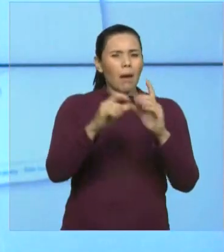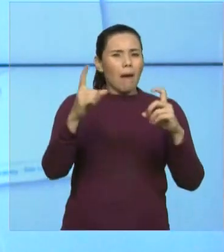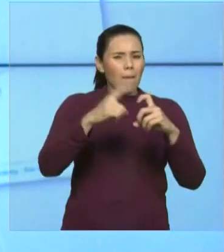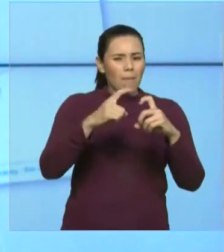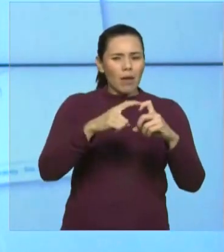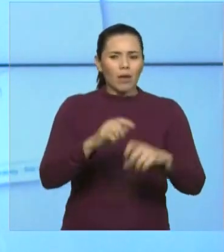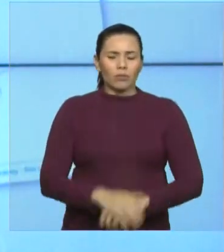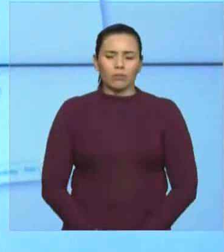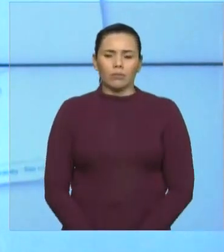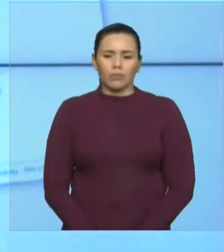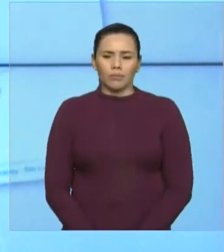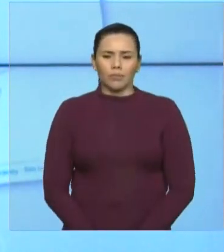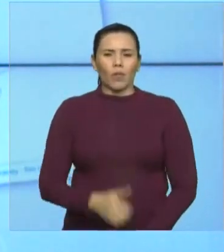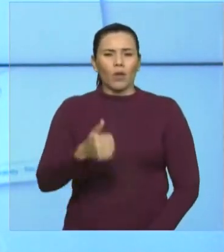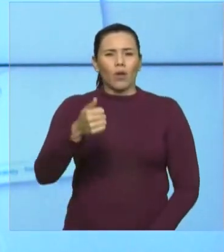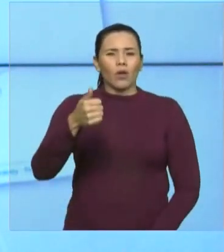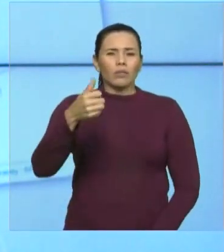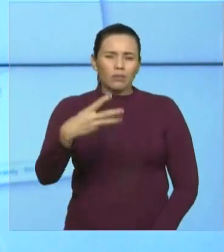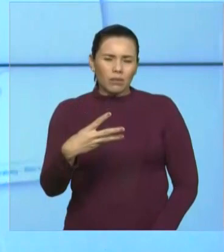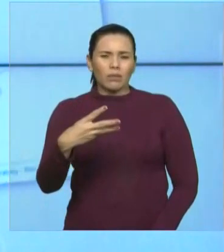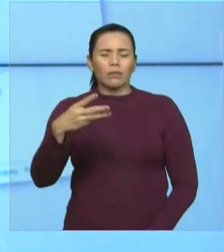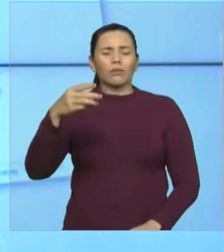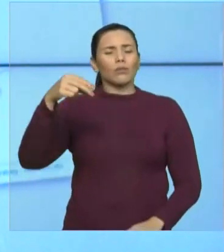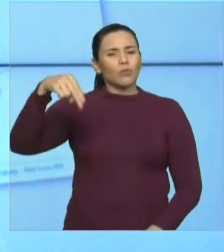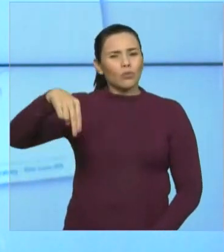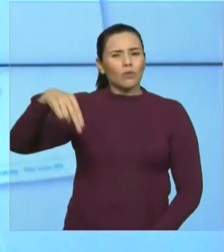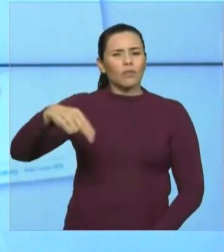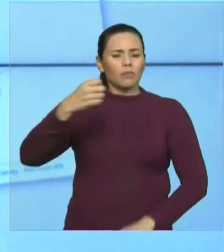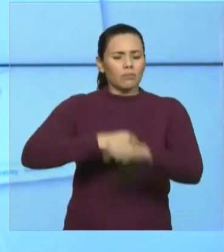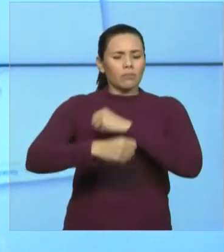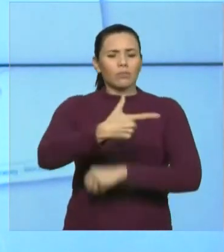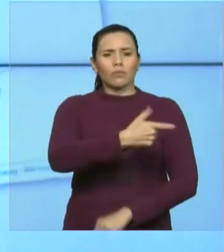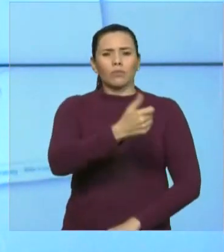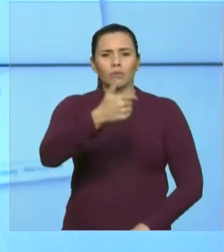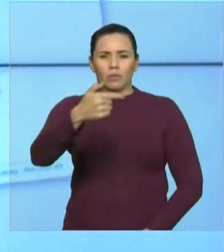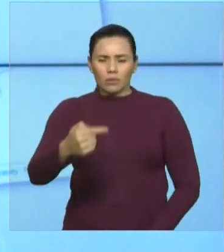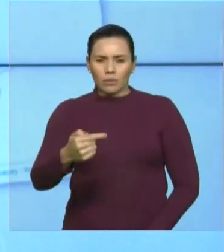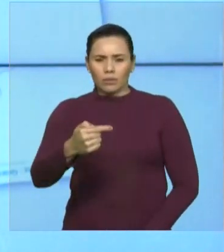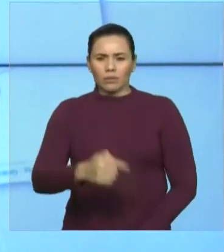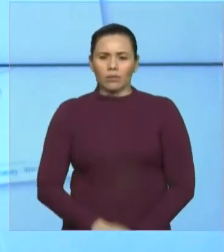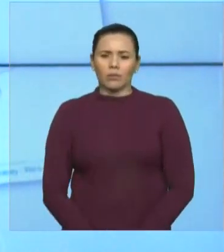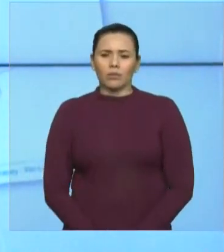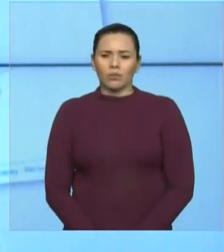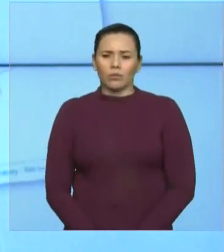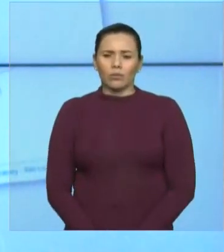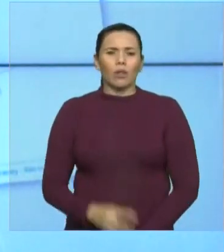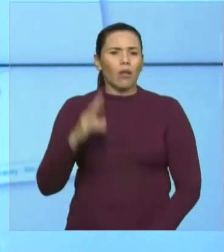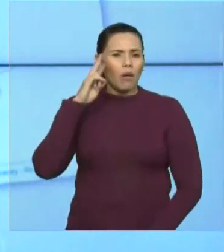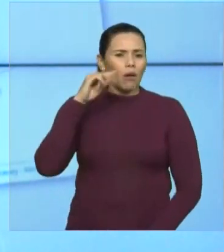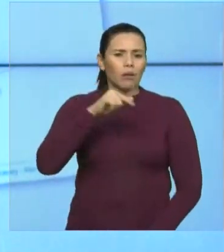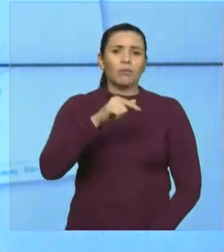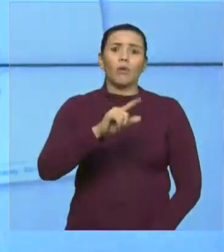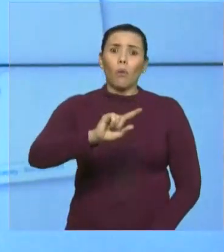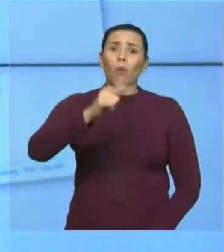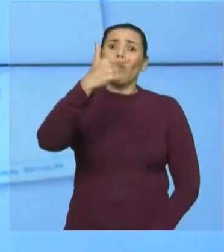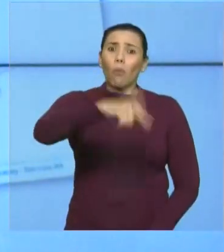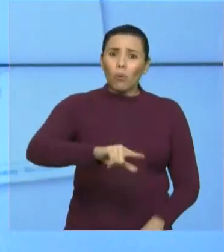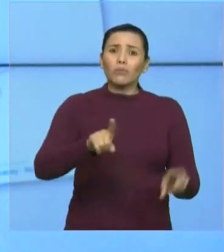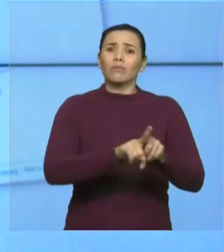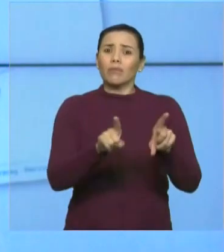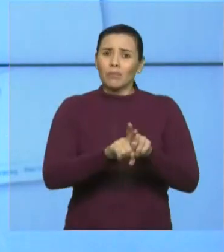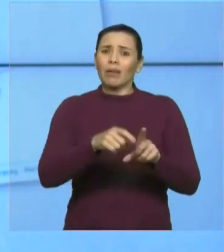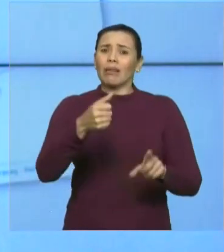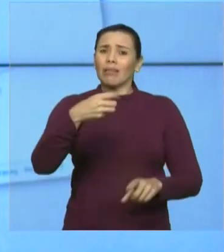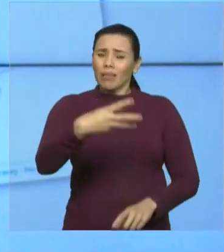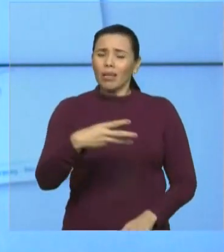novembro de 2017, o mesmo profissional. Isso aqui a gente vai encaminhar para o CRM, aqui não é o fórum para nós debatermos o nome de